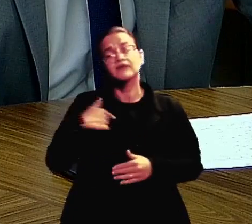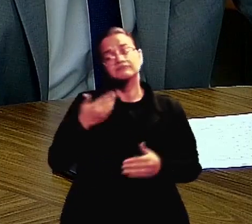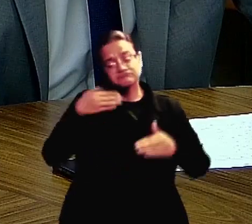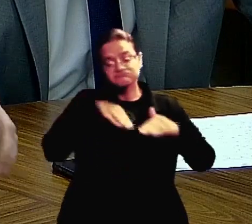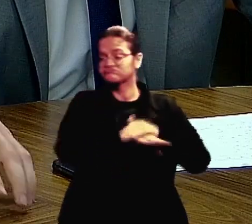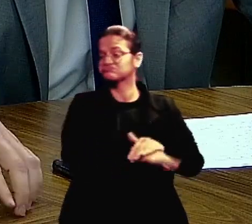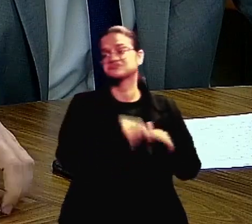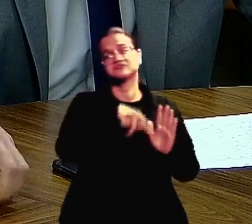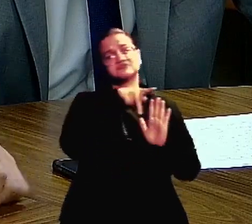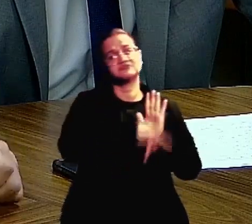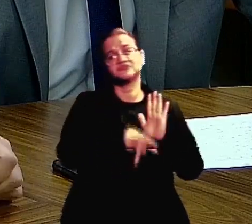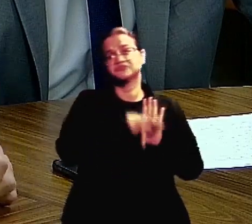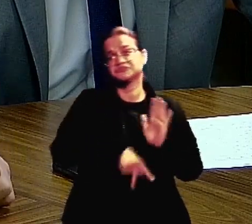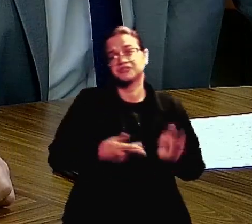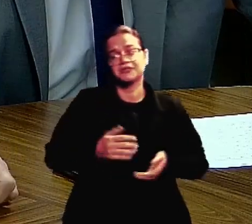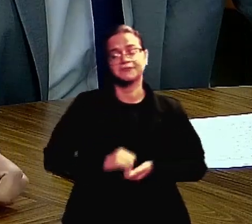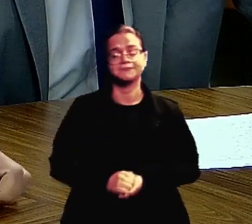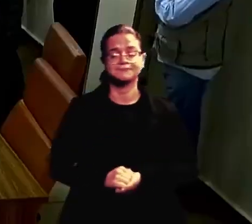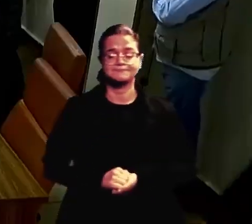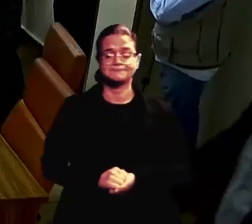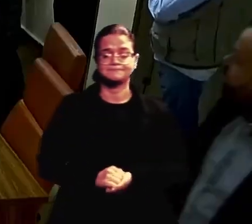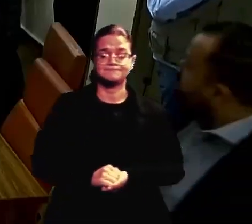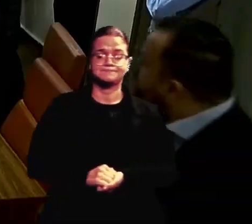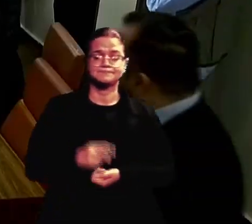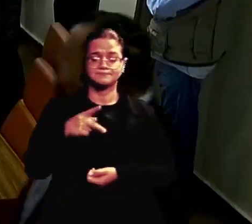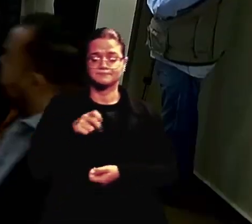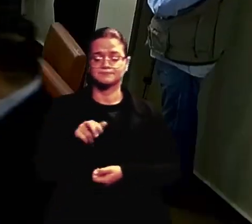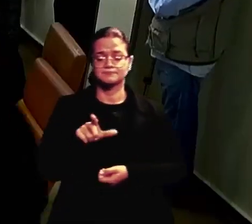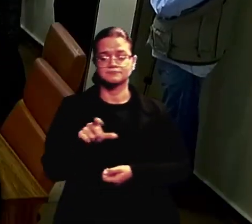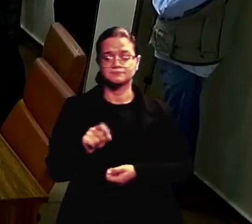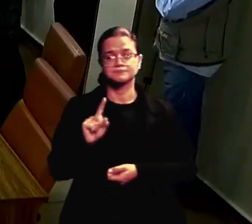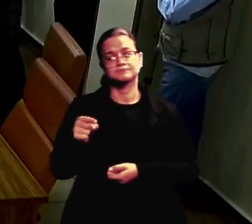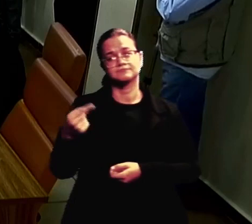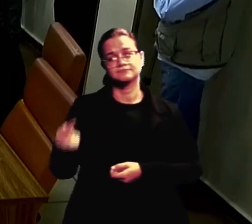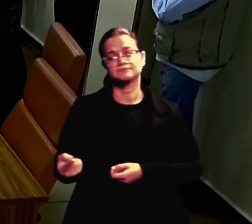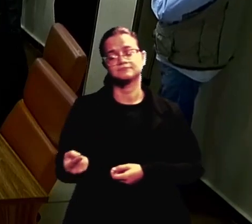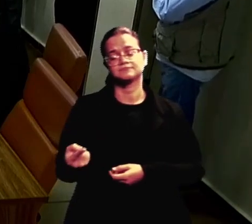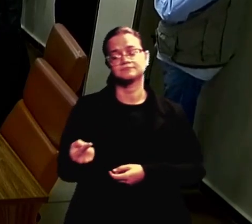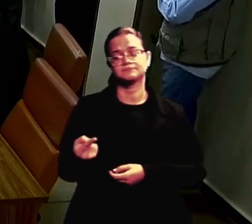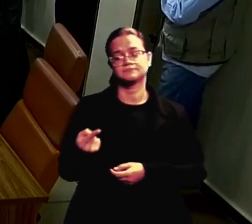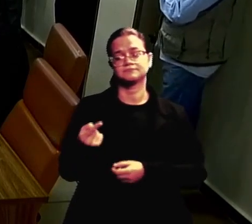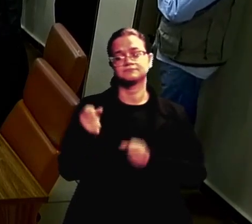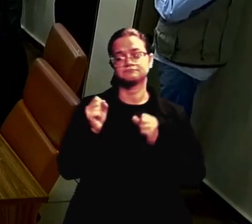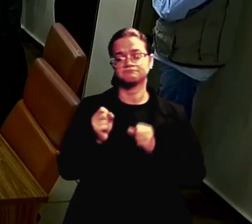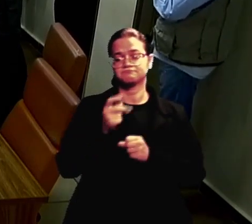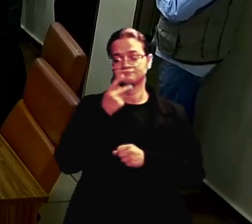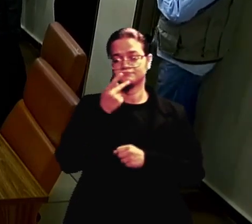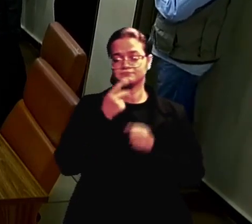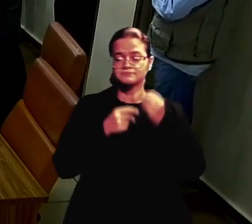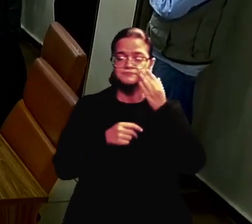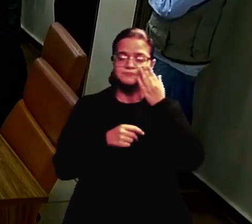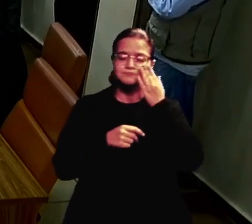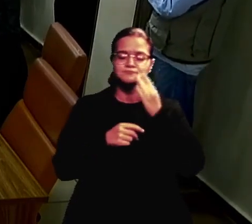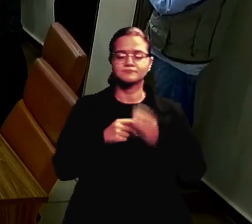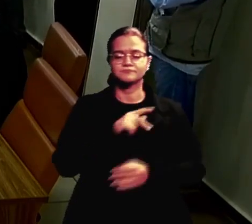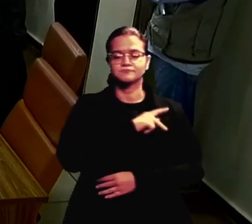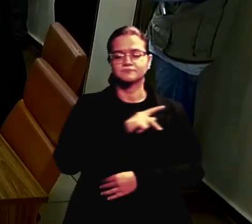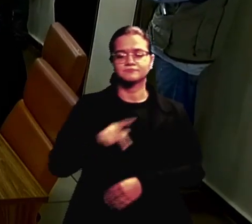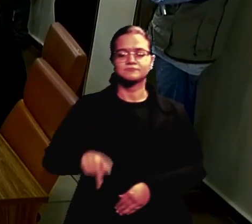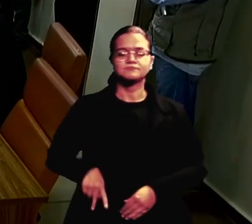da matéria. Obrigado, vereador Presidente. Bruno. Vereador Paulinho, posteriormente vou abrir a palavra.